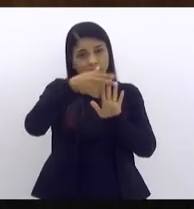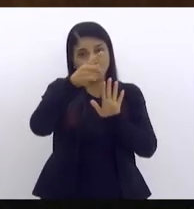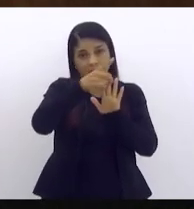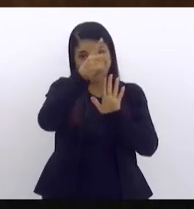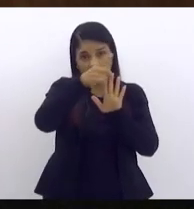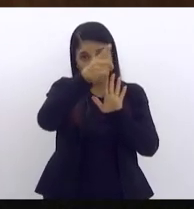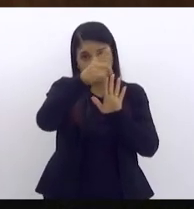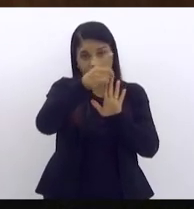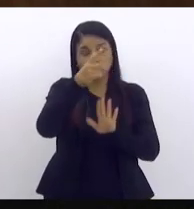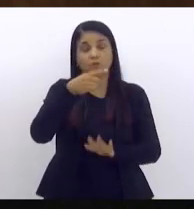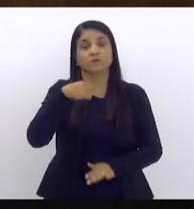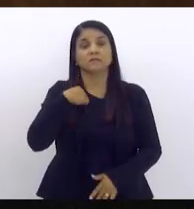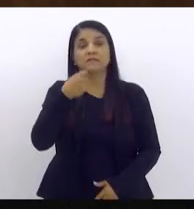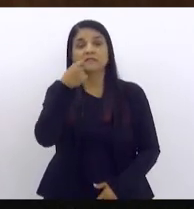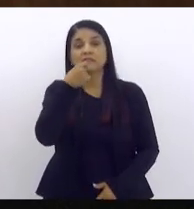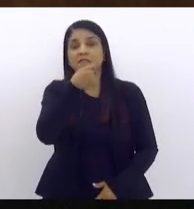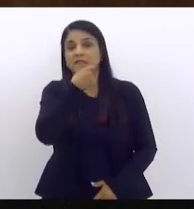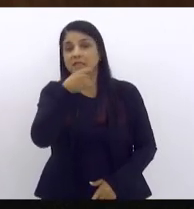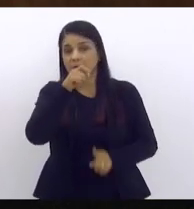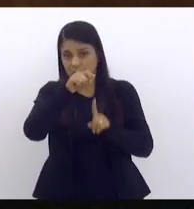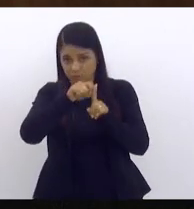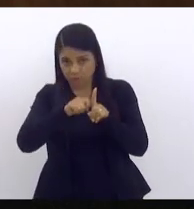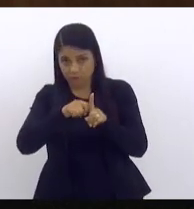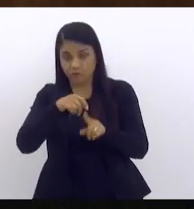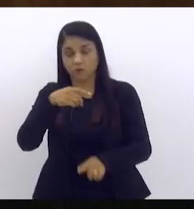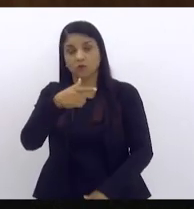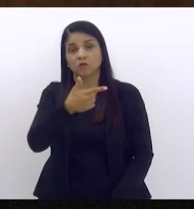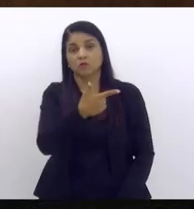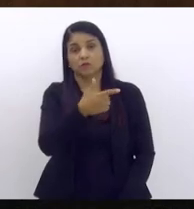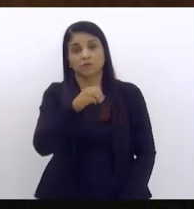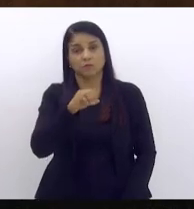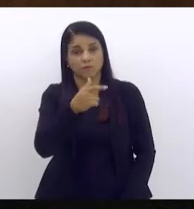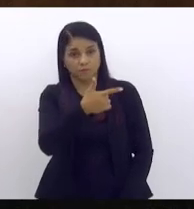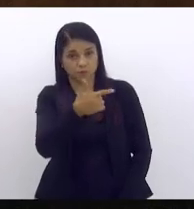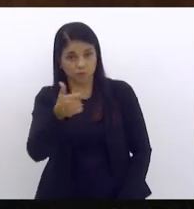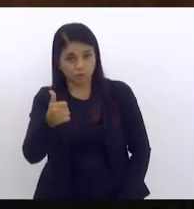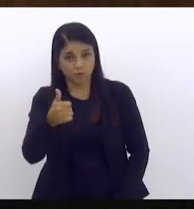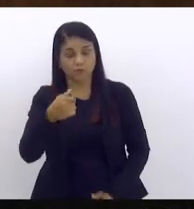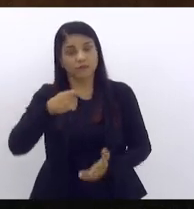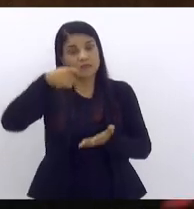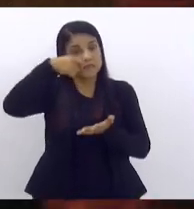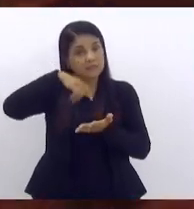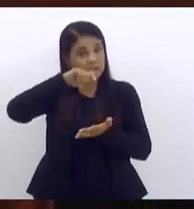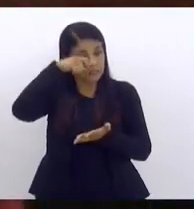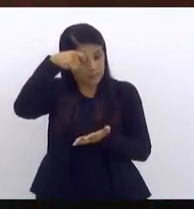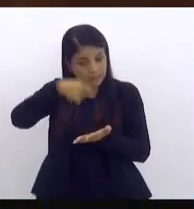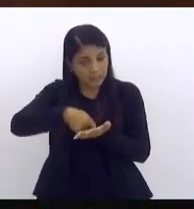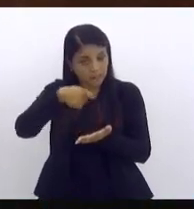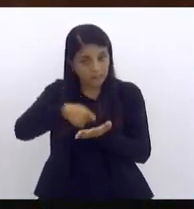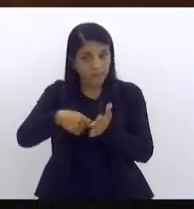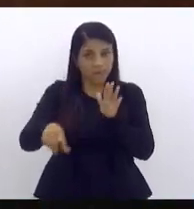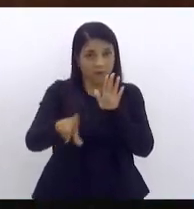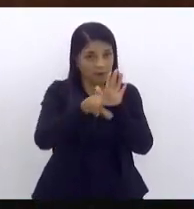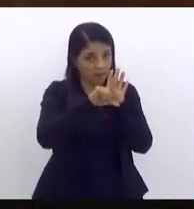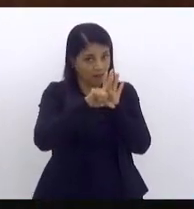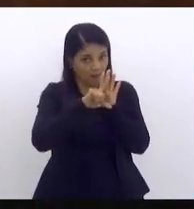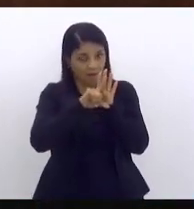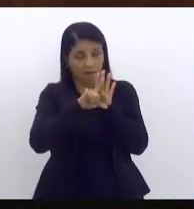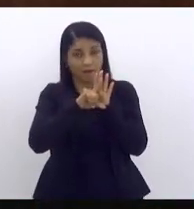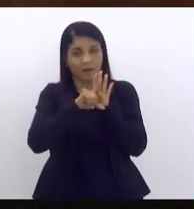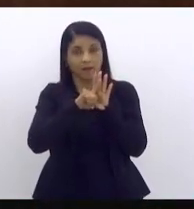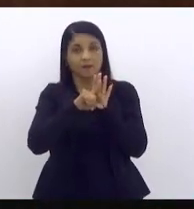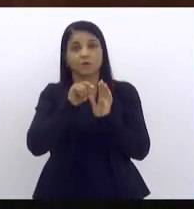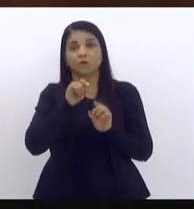de 21, e, na verdade, aquilo que foi determinado pela lei, que é de extrema relevância, que é